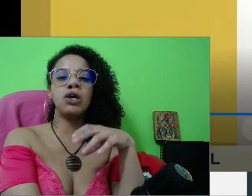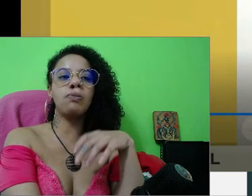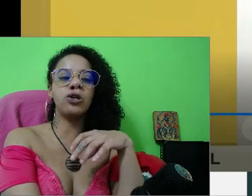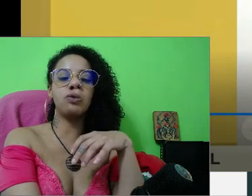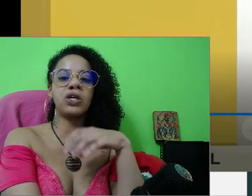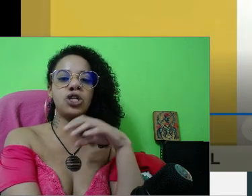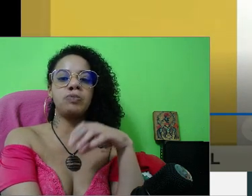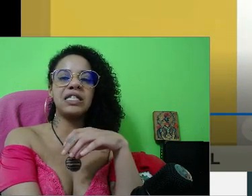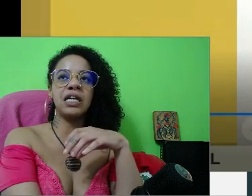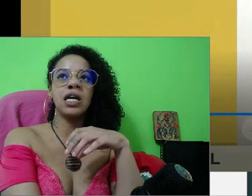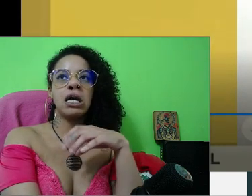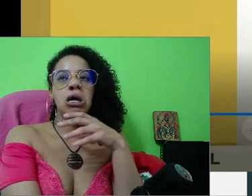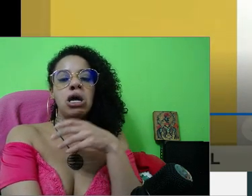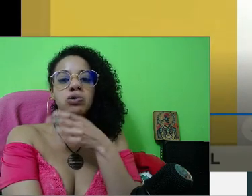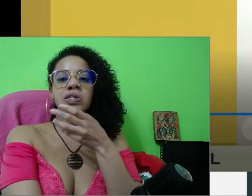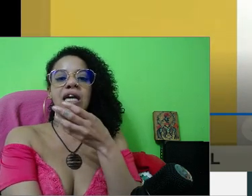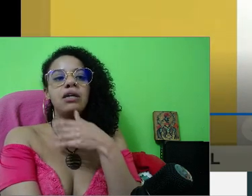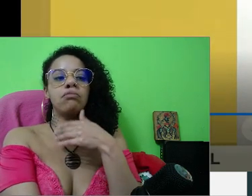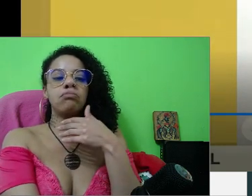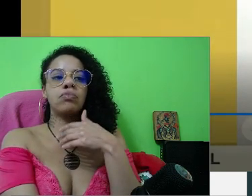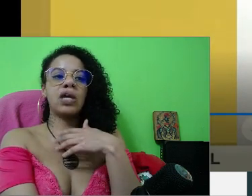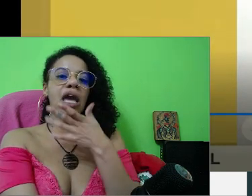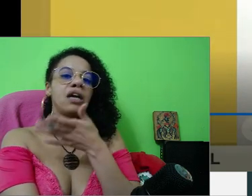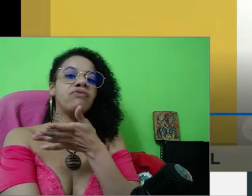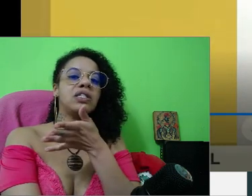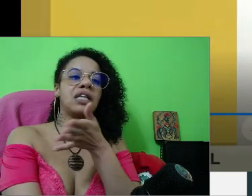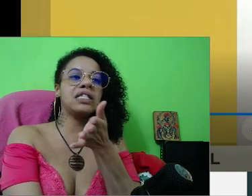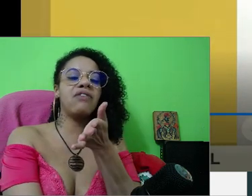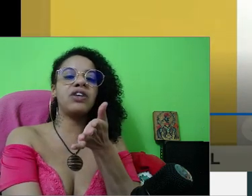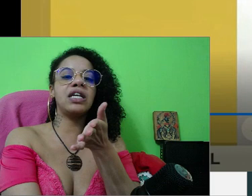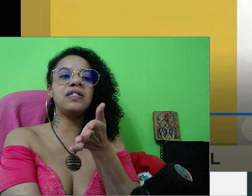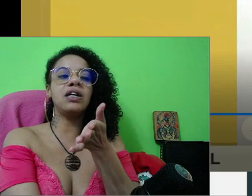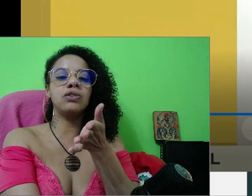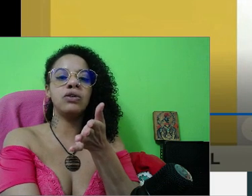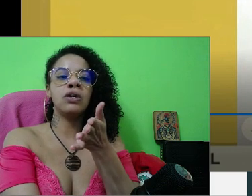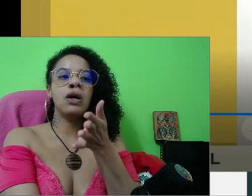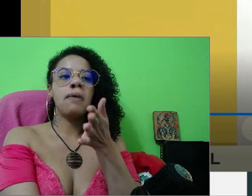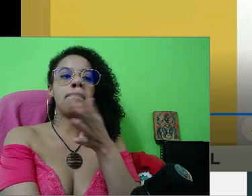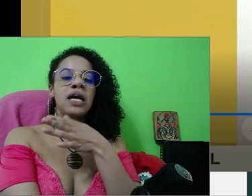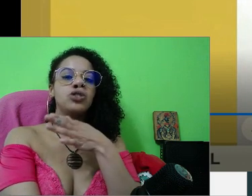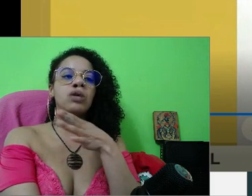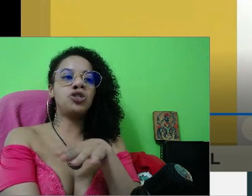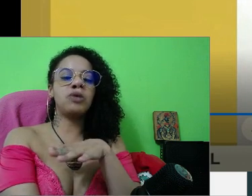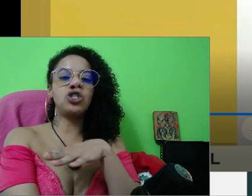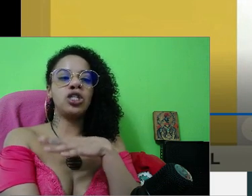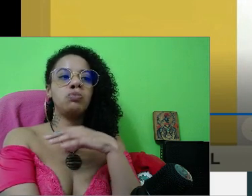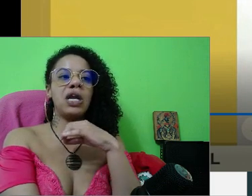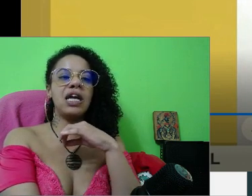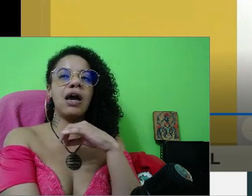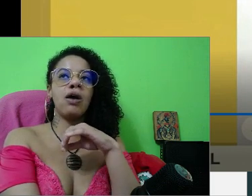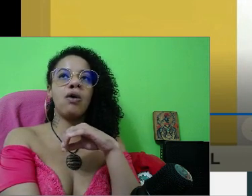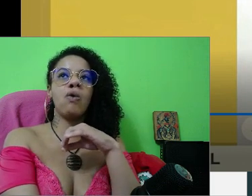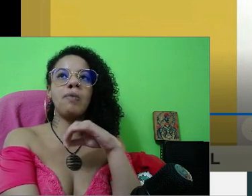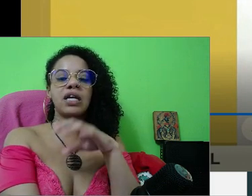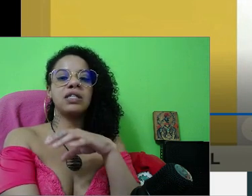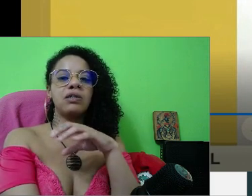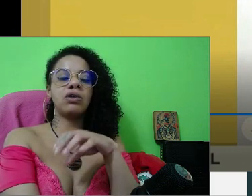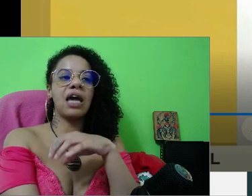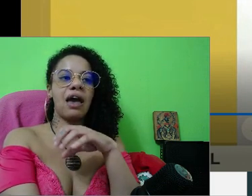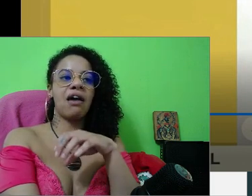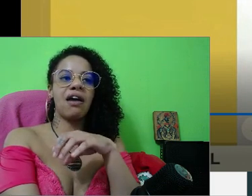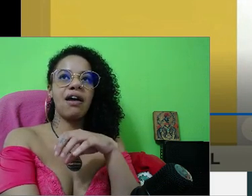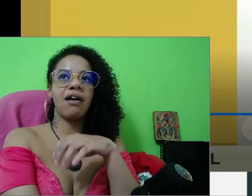premissas que me incomodam porque tipo assim eu não sei quem que você está se referenciando mas o antipetismo ele é